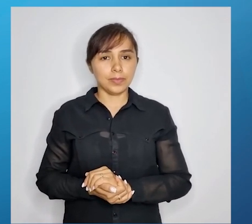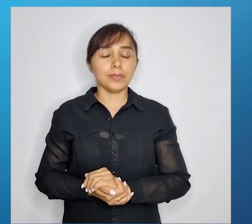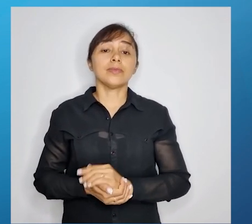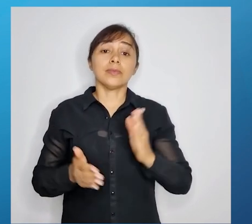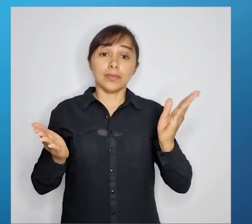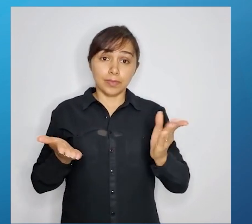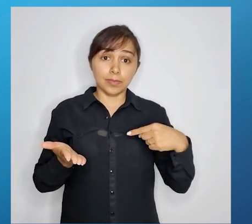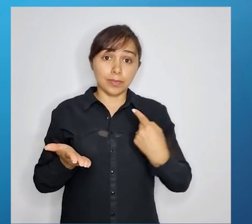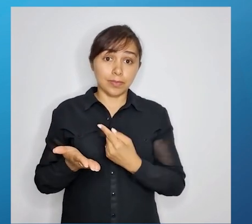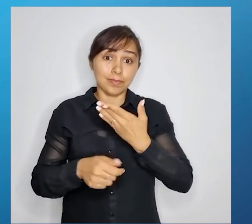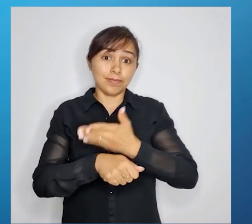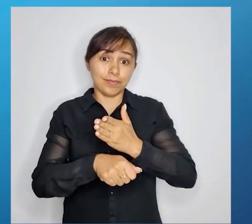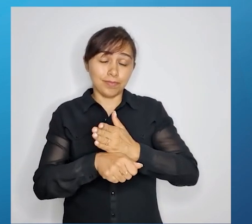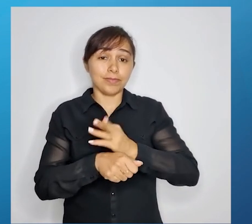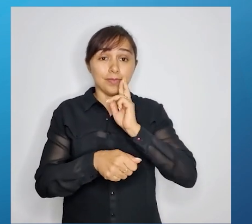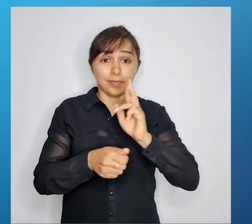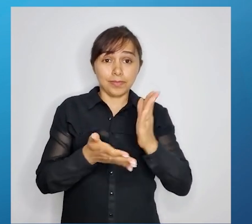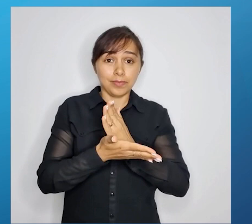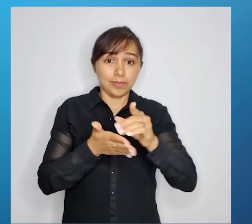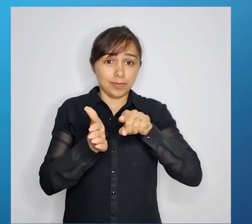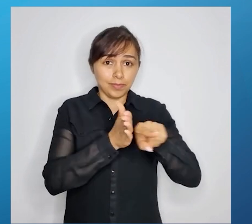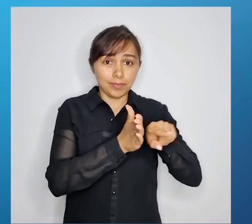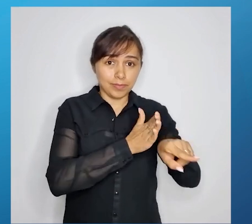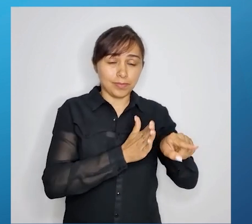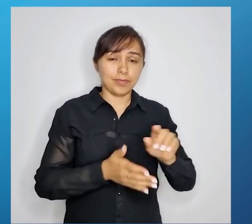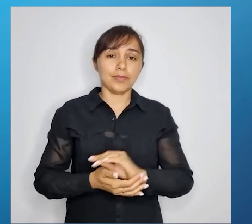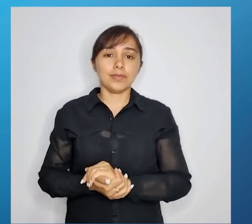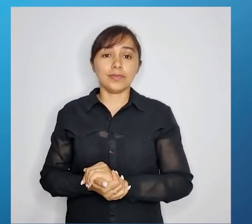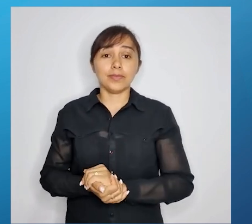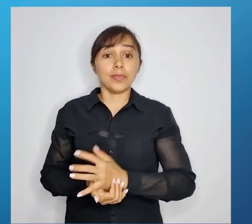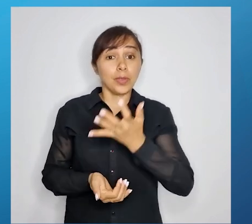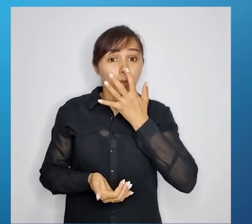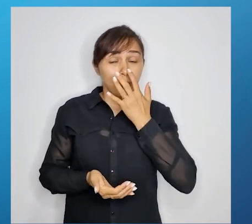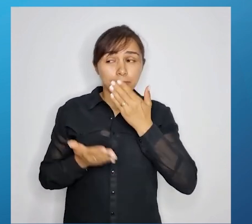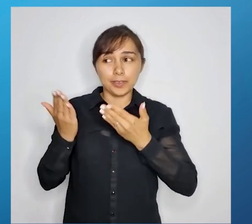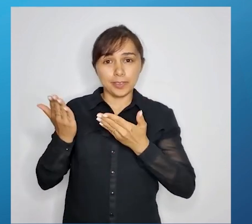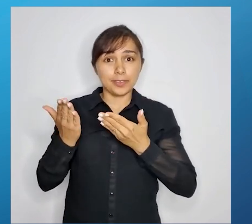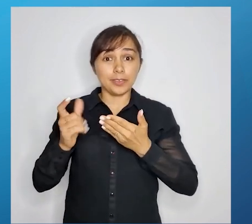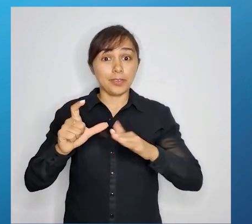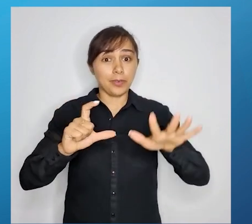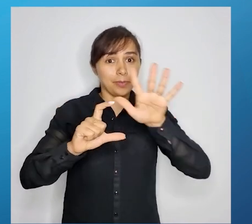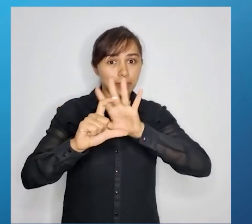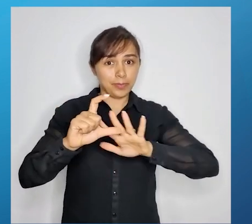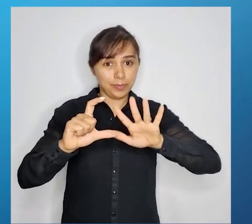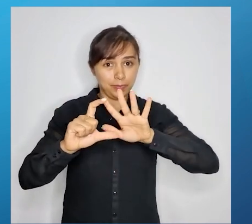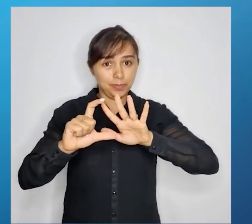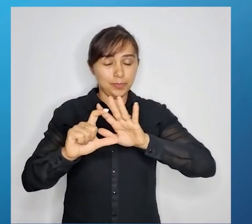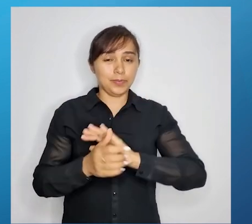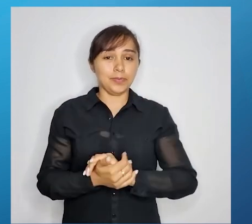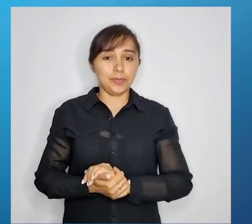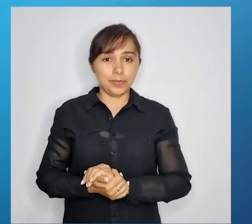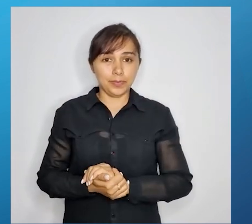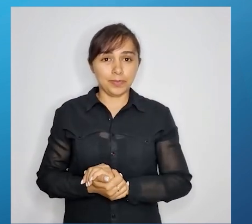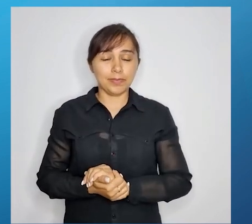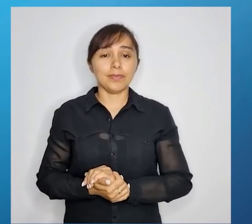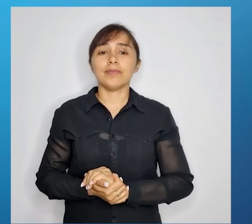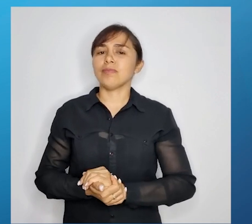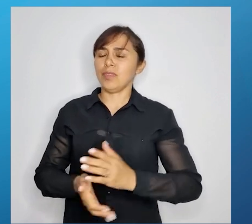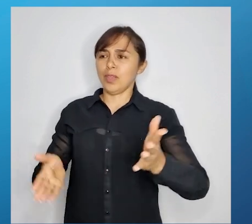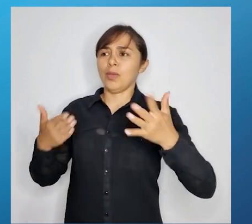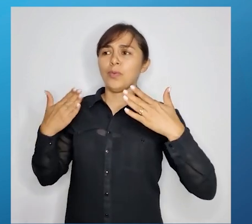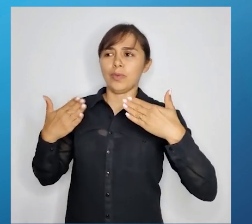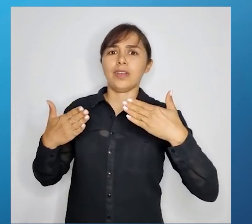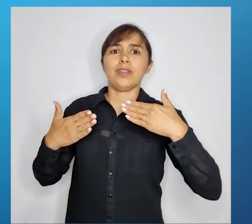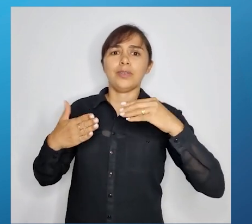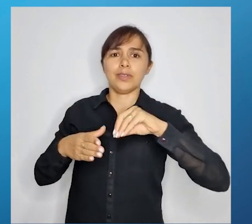Agora nós vamos praticar alguns exercícios. Observe a charge ao lado. Tá um calorão danado lá